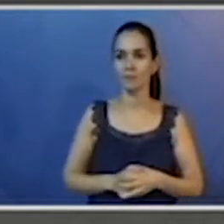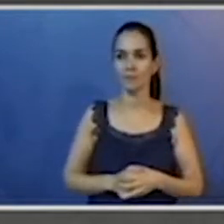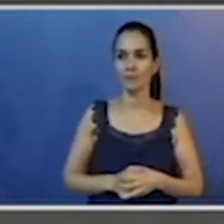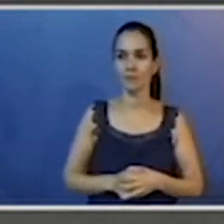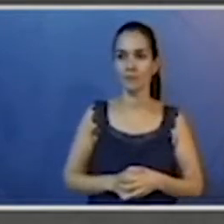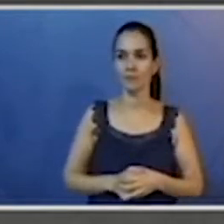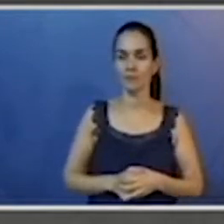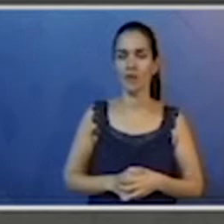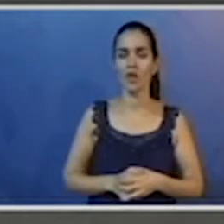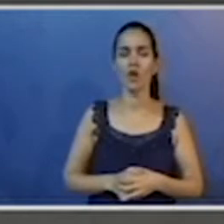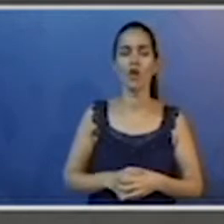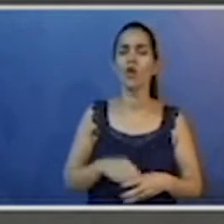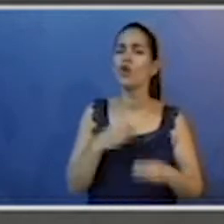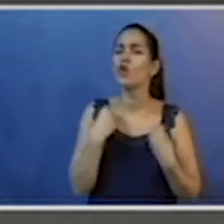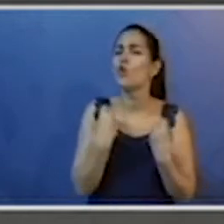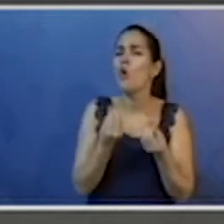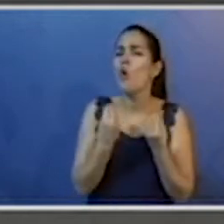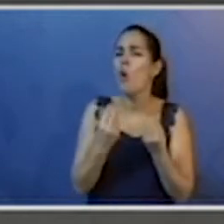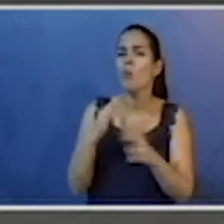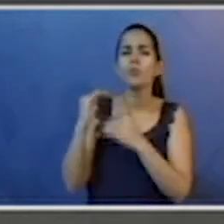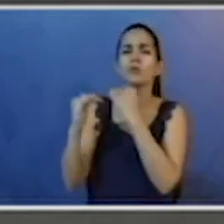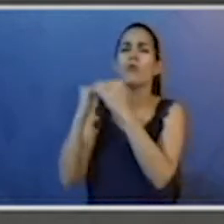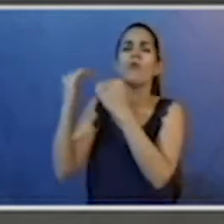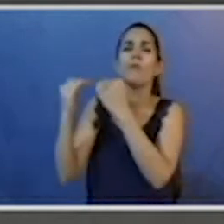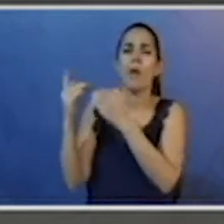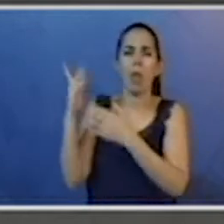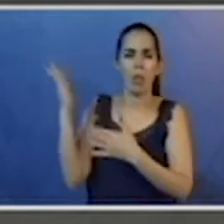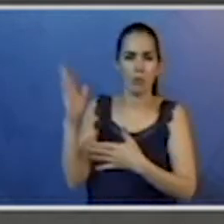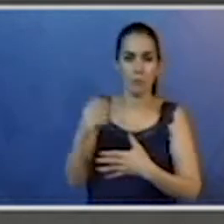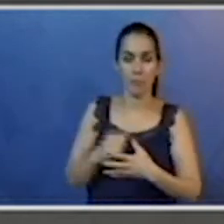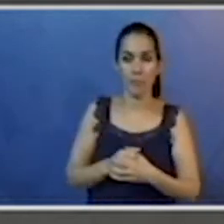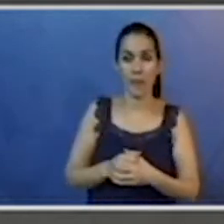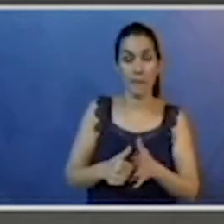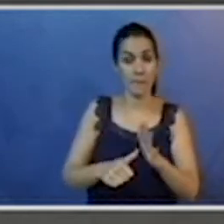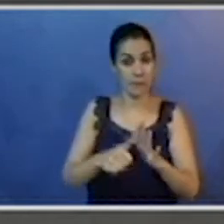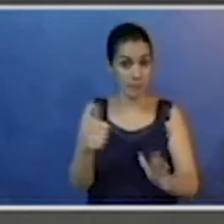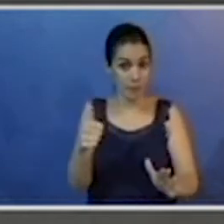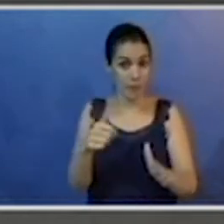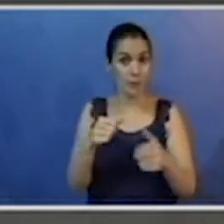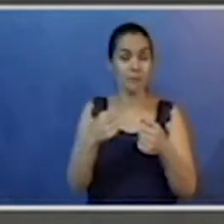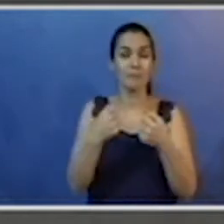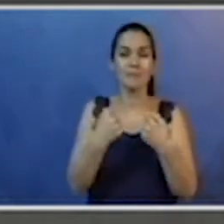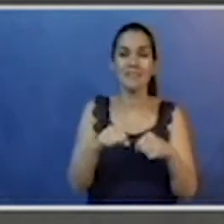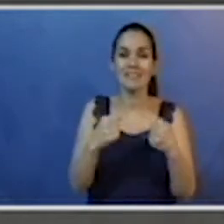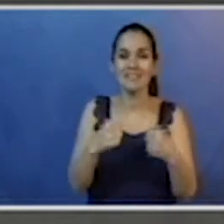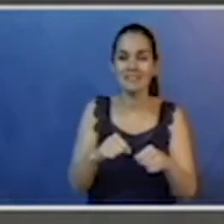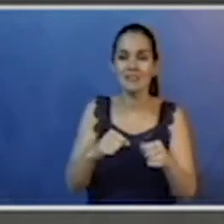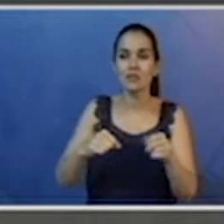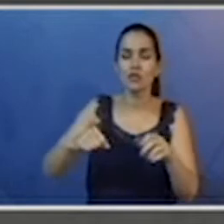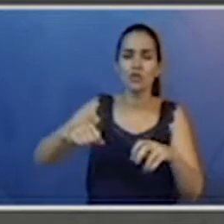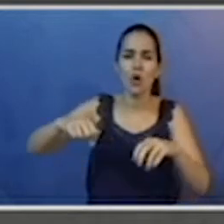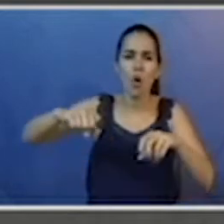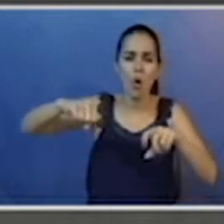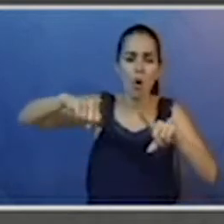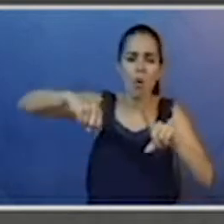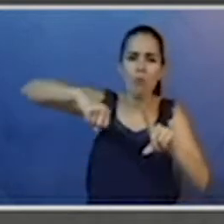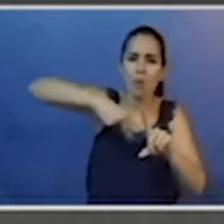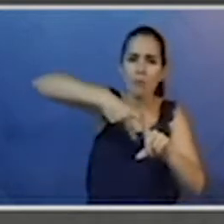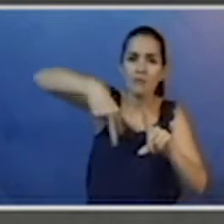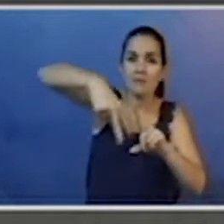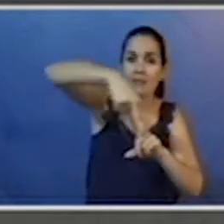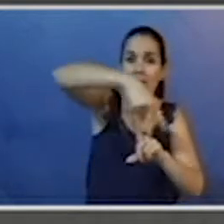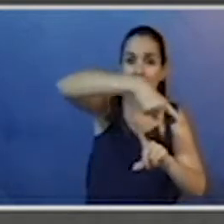não há como que nós vamos fazer essa atividade primeiro de tudo que a gente vai criar obstáculos né Lembrando que a gente também vai precisar de alguns